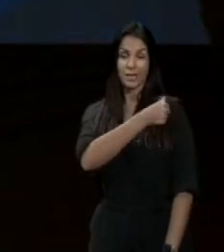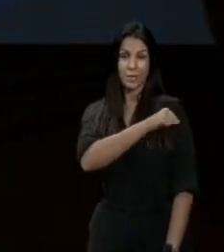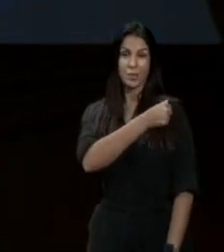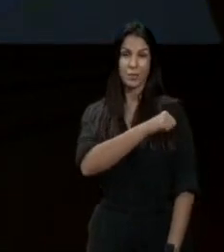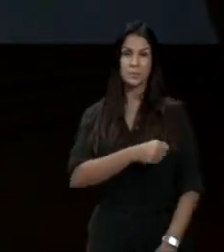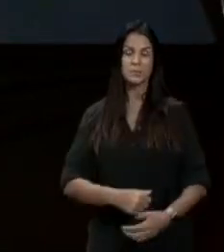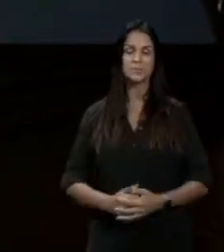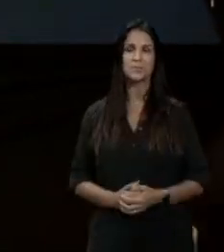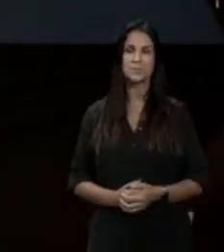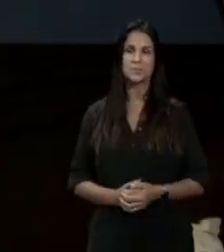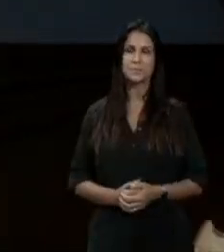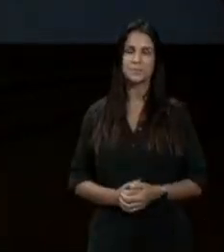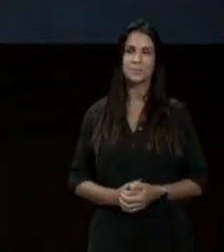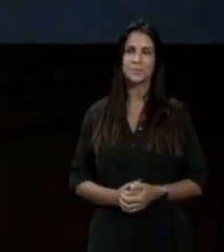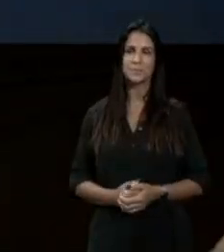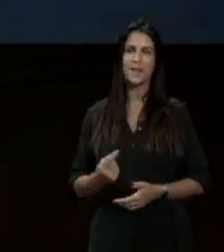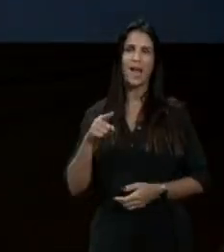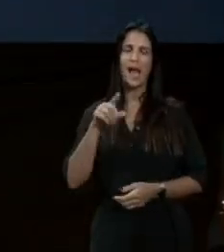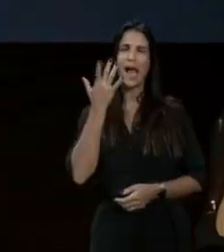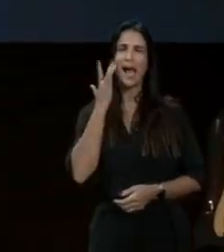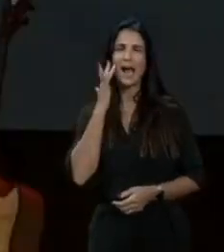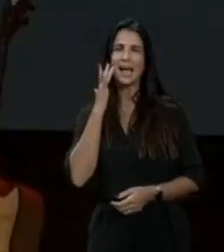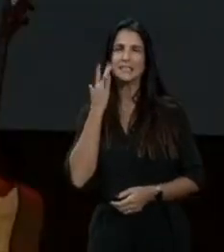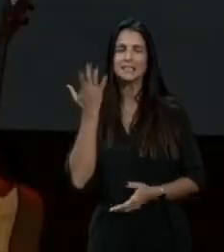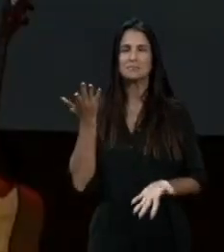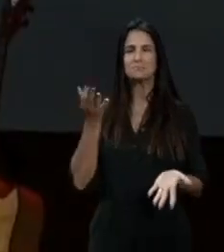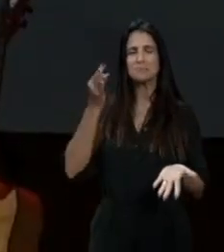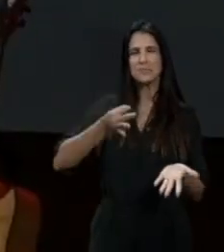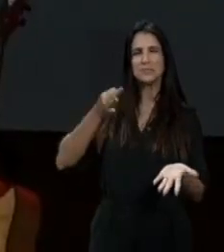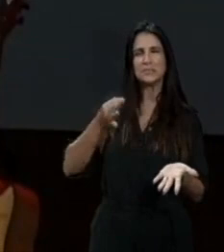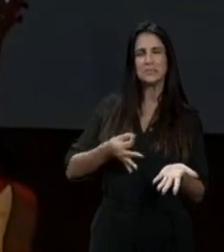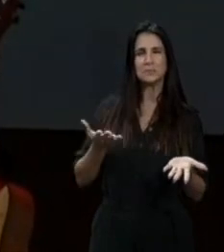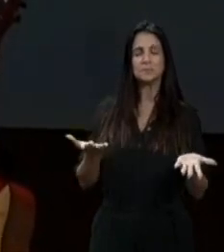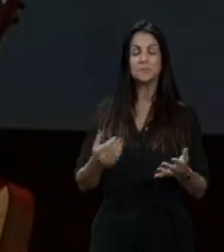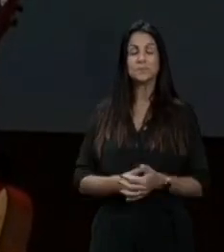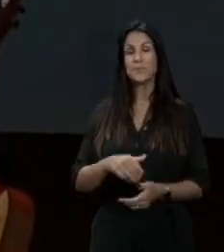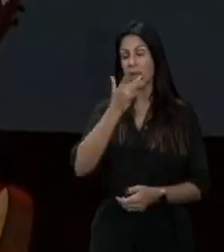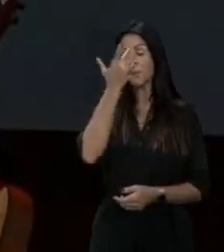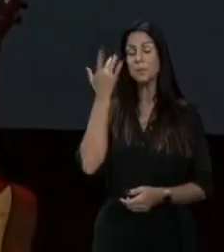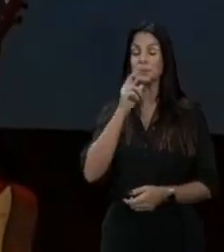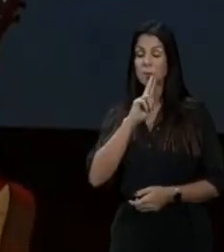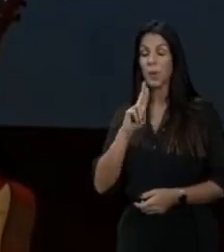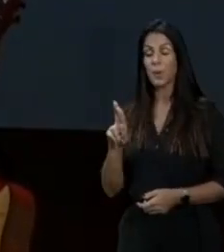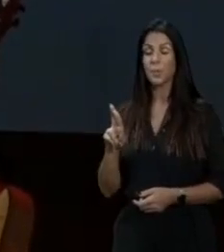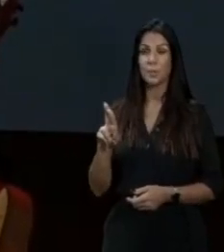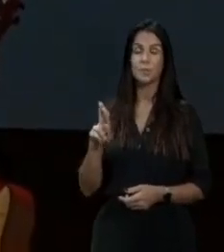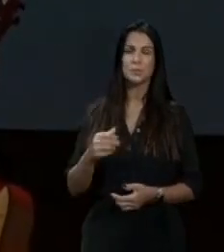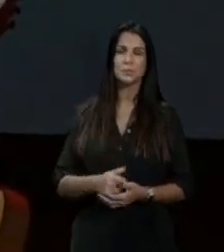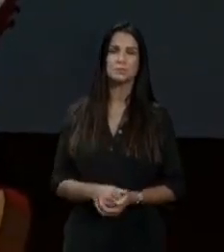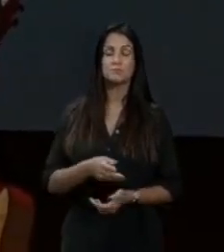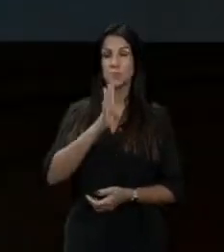e obrigado gente se acha que vai ter jeito o que aquela pessoa muito sinceramente uma pessoa muito